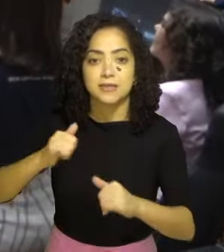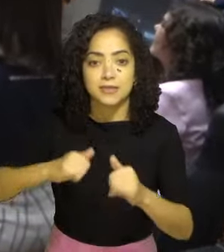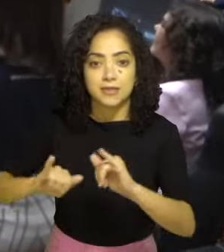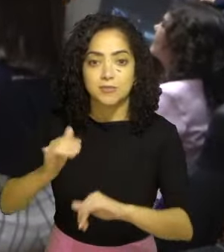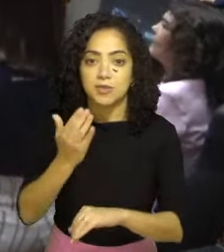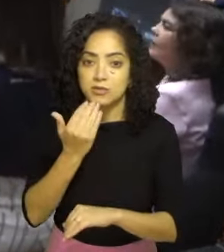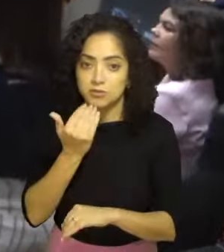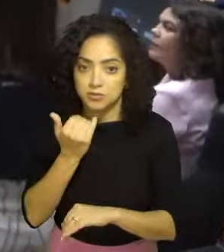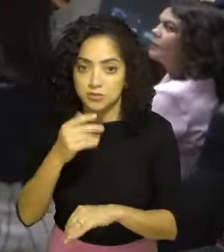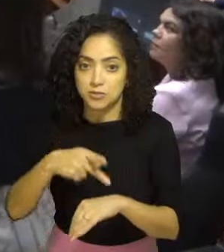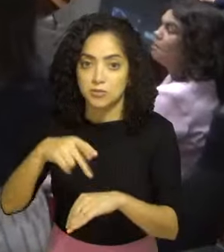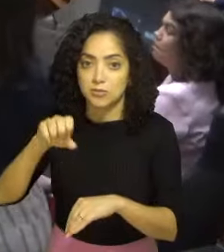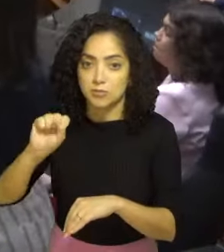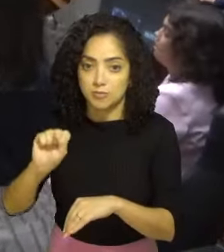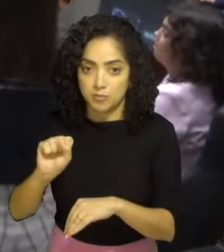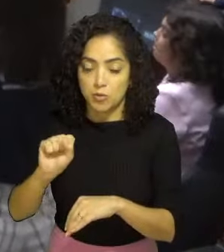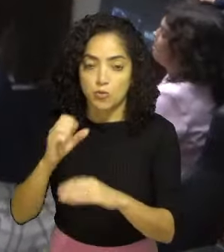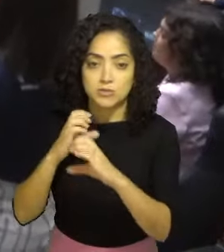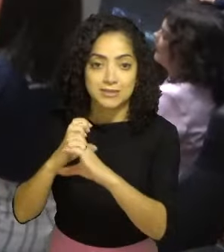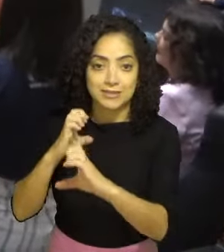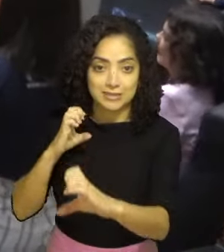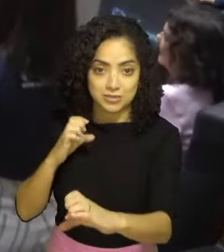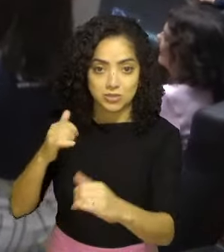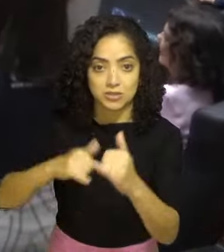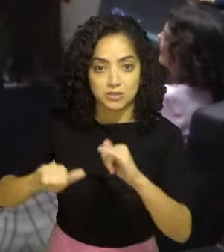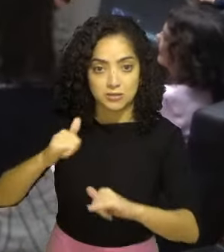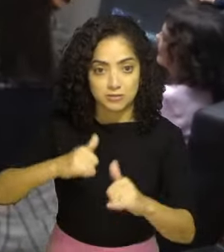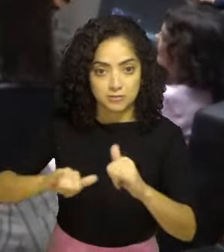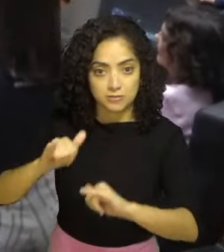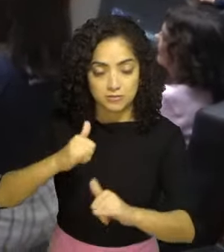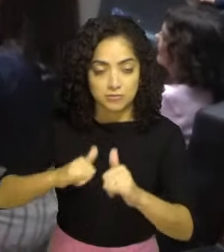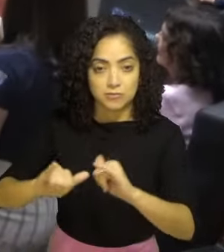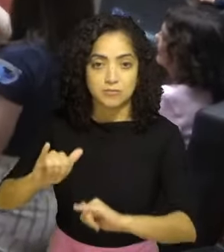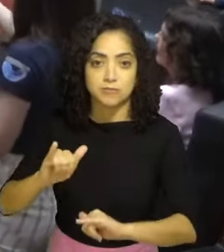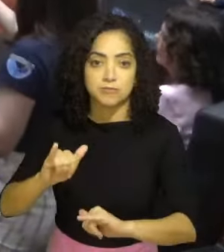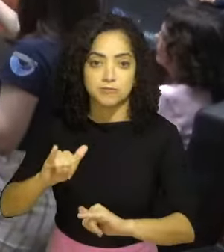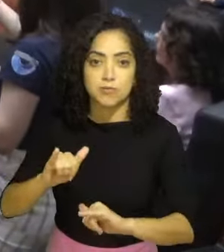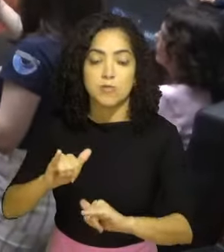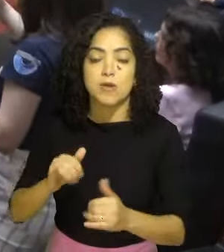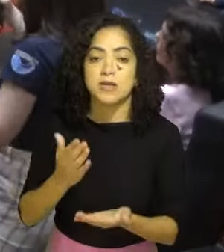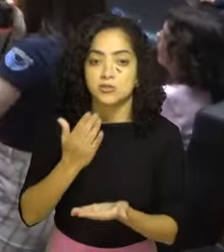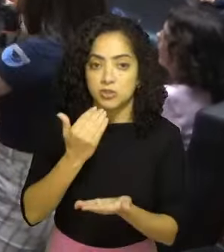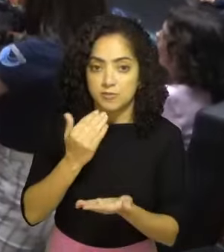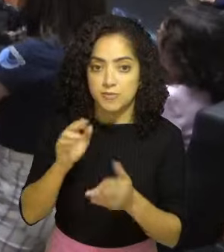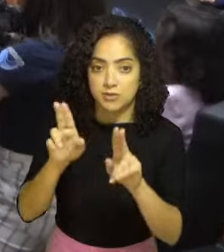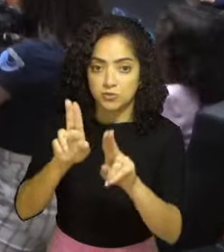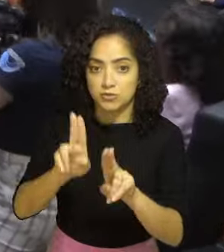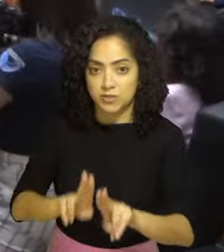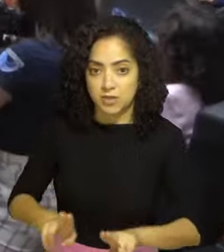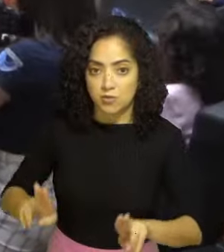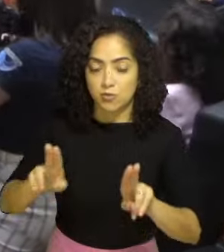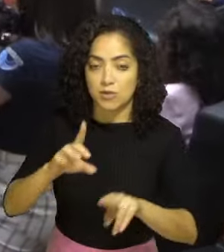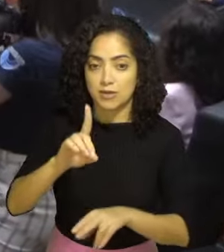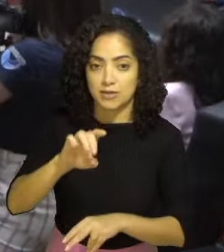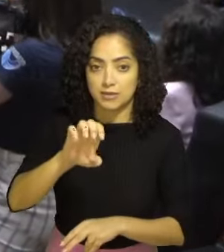de pós-graduação em Engenharia Química e pós-graduação em Engenharia de Alimentos da UFSC, doutora Débora de